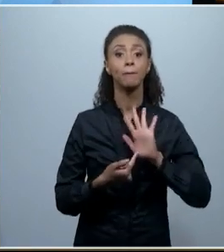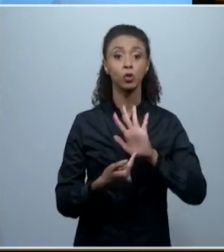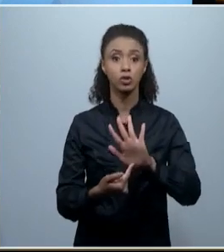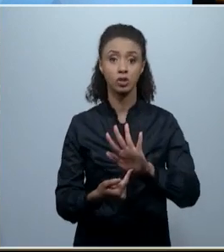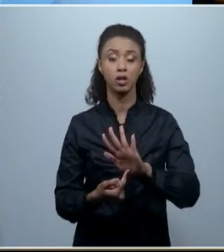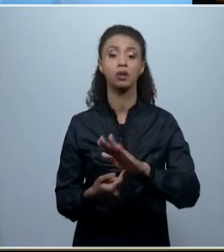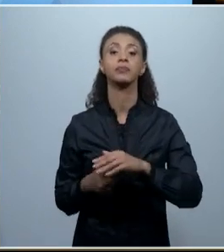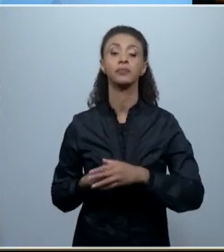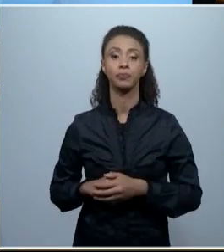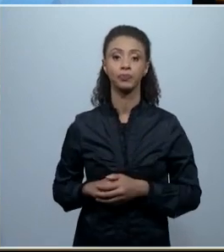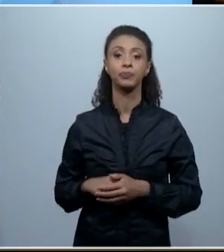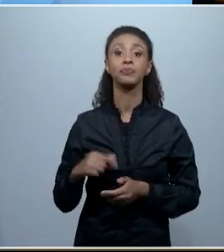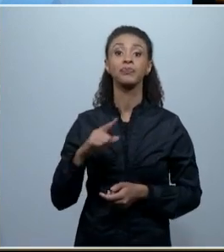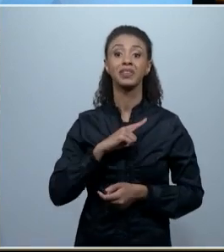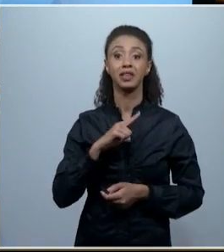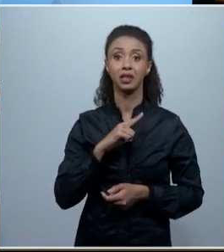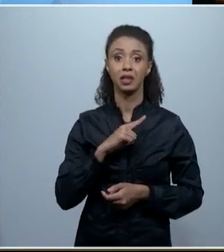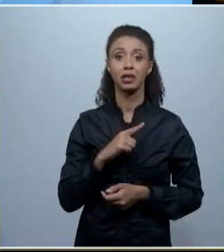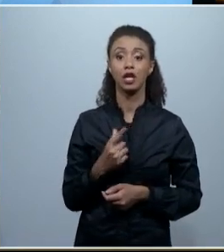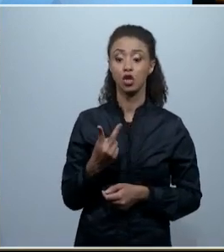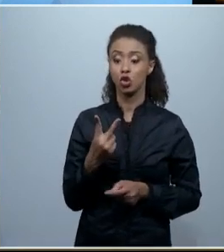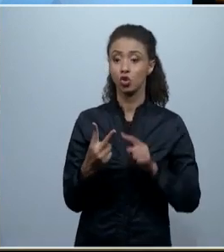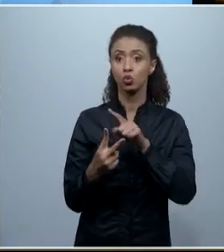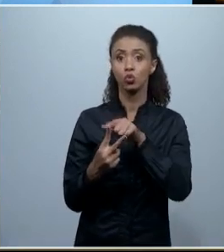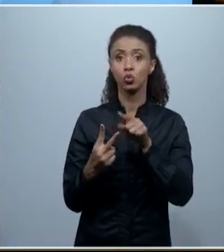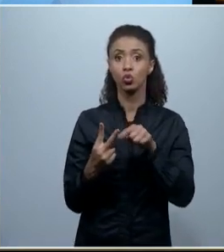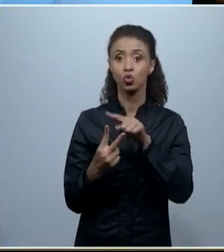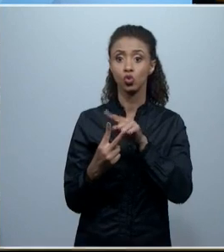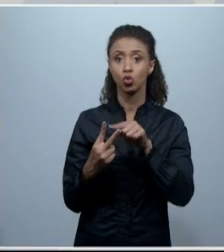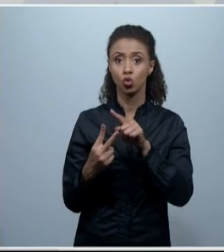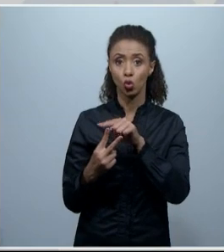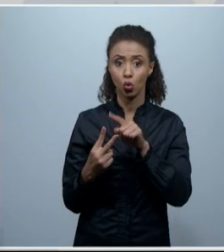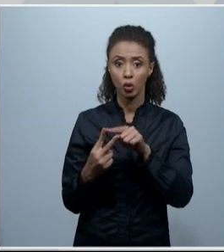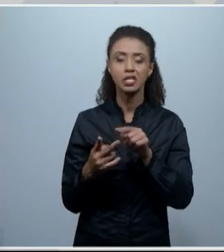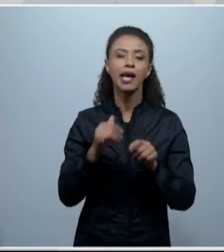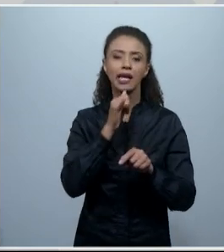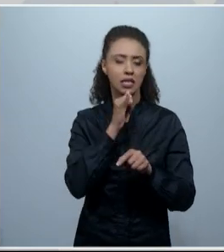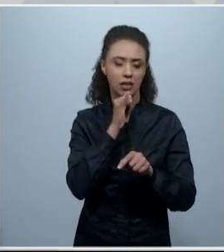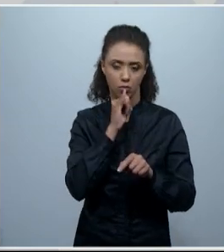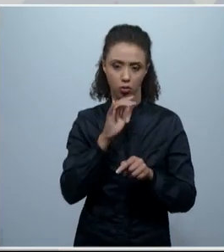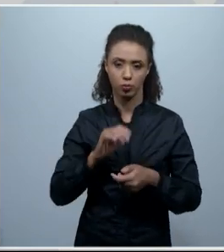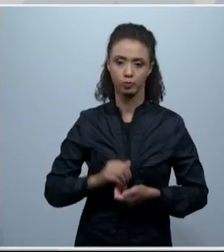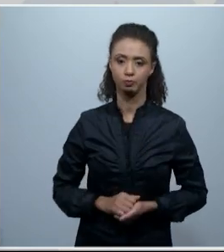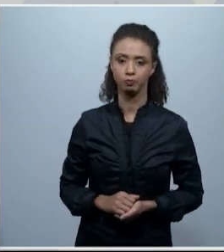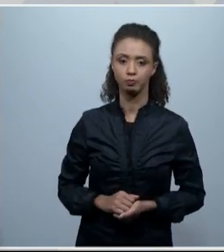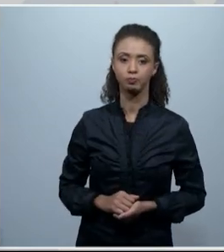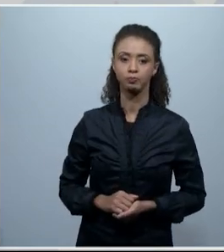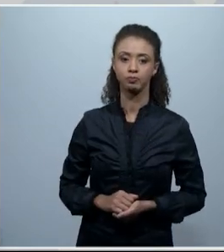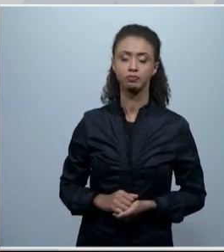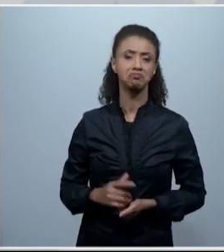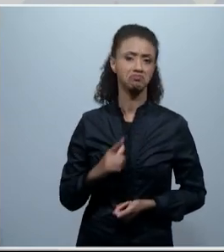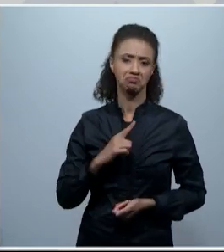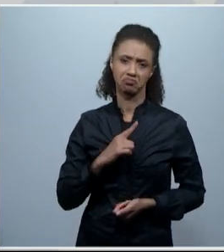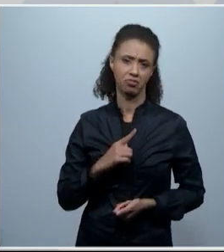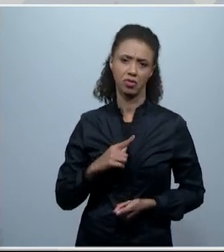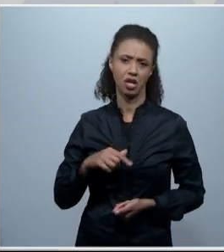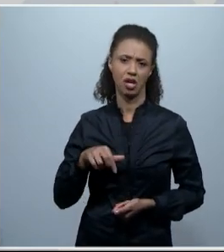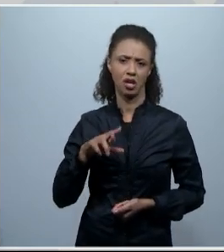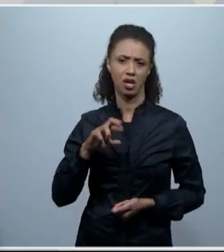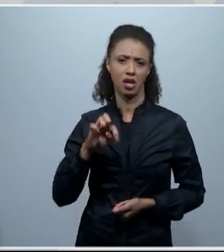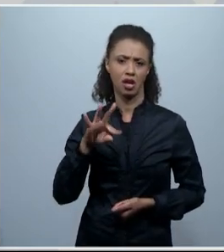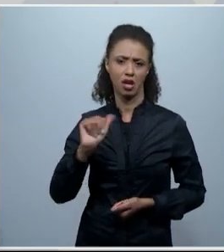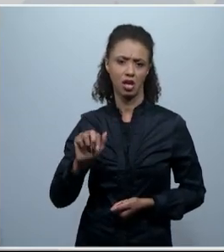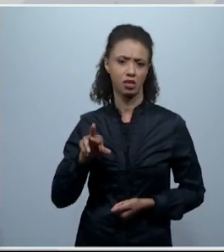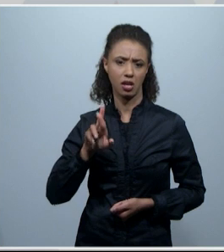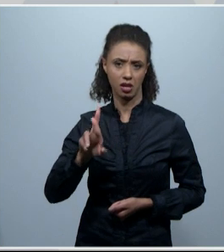pontos estão em semi planos distintos ou iguais determinados por uma reta então imagina que eu tenho aqui uma ratinha r e aí eu vou